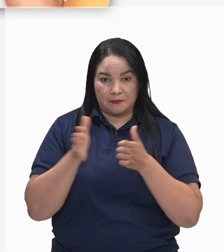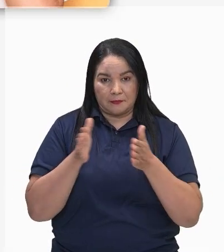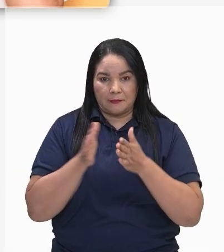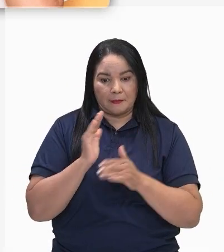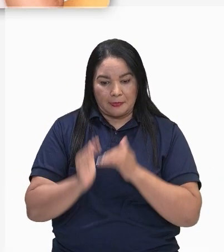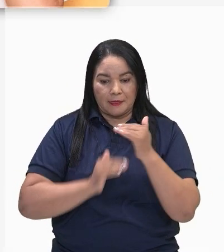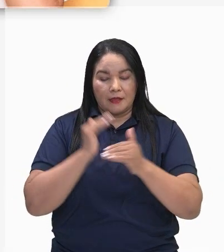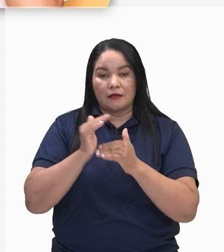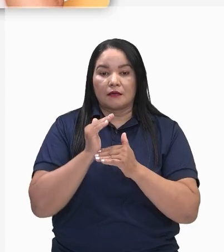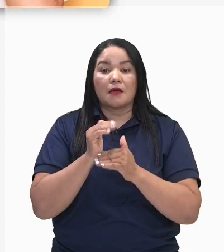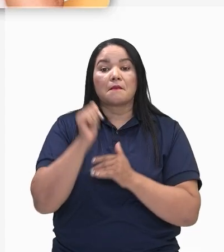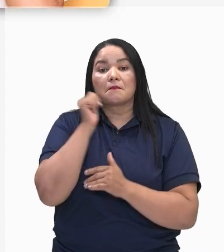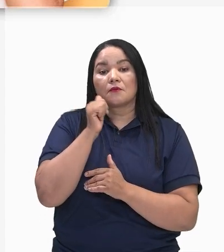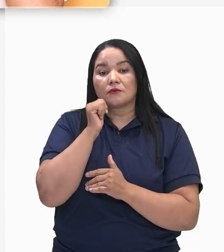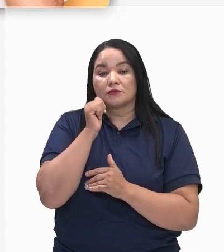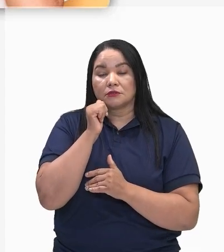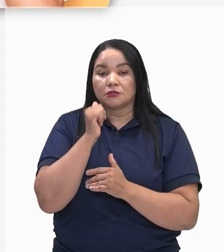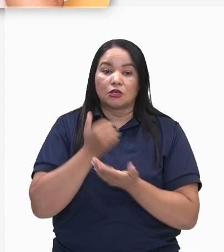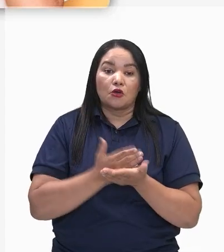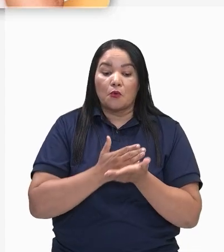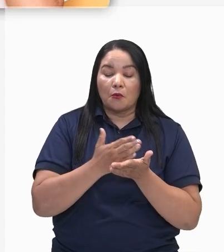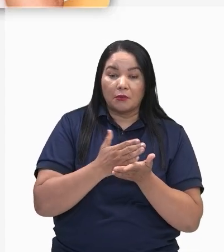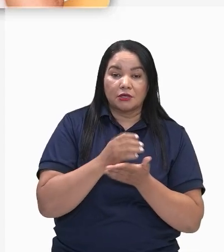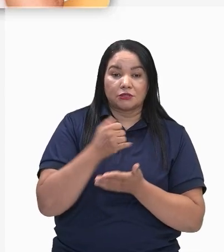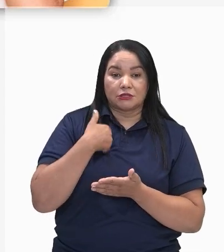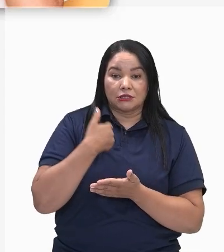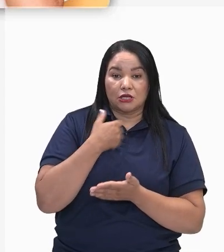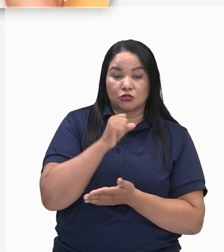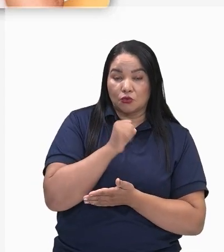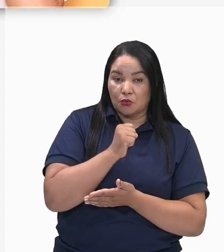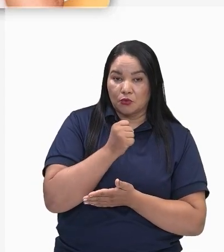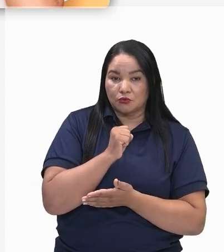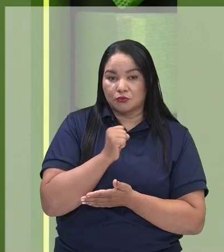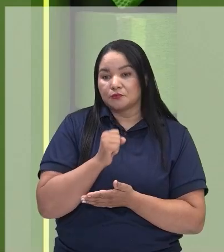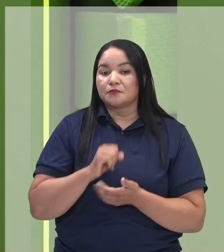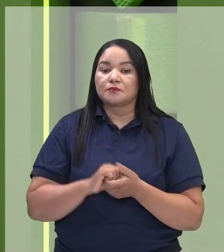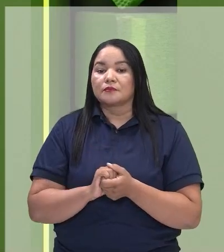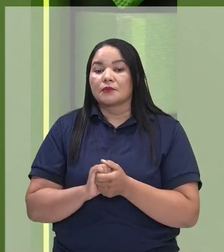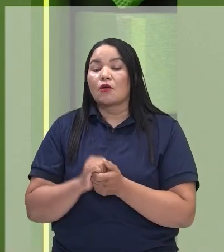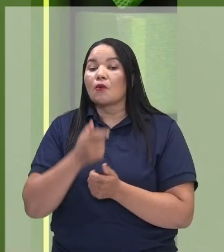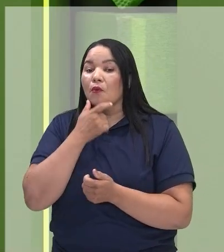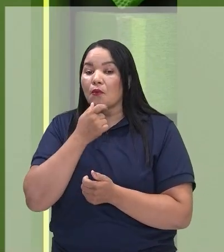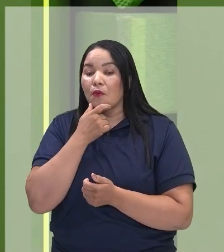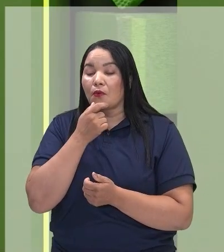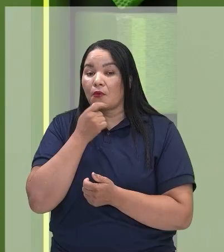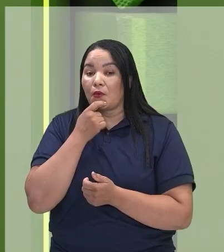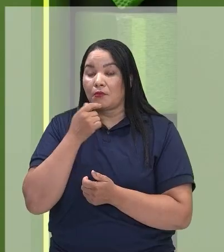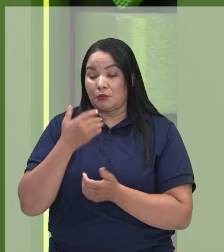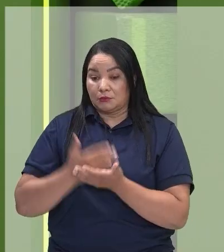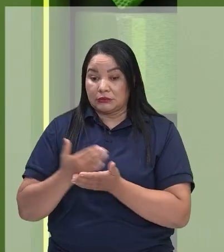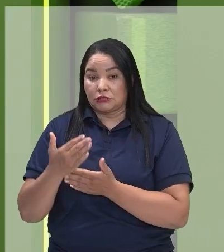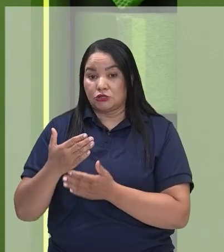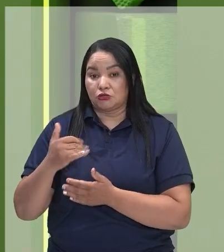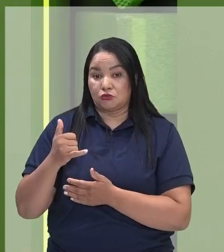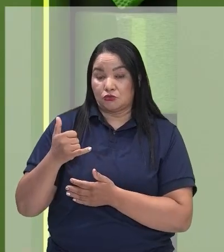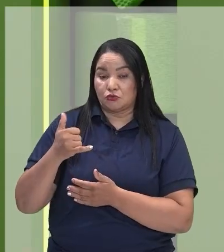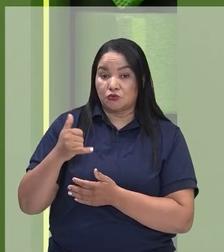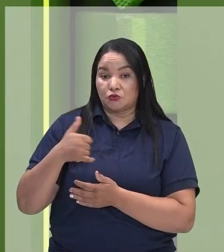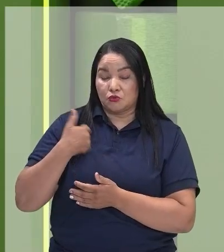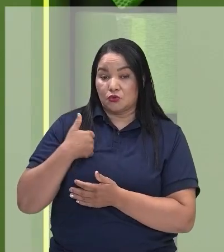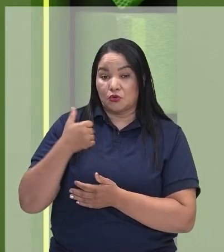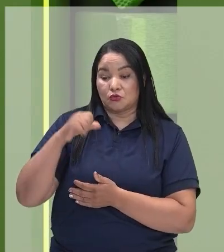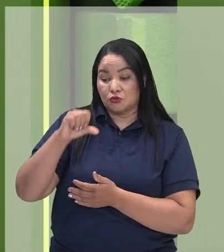as meninas, a partir dos 8 anos, 9 anos. Para os meninos, a partir dos 9 ou 10 anos. Se isso